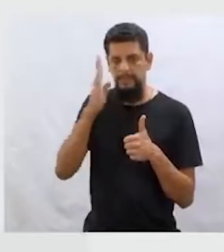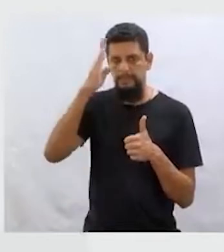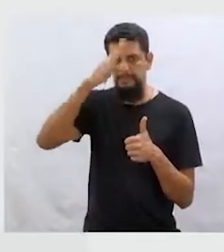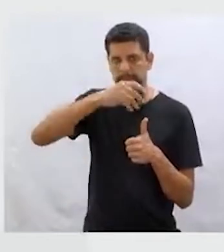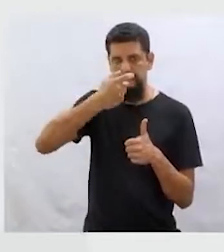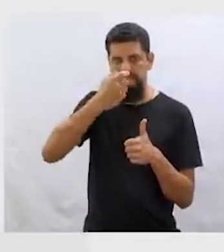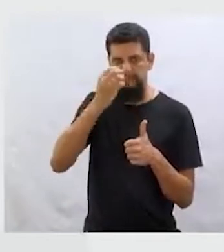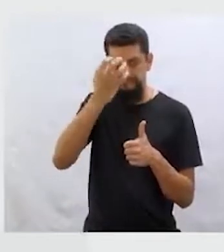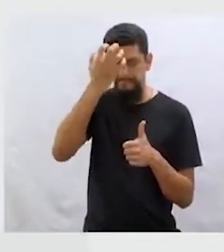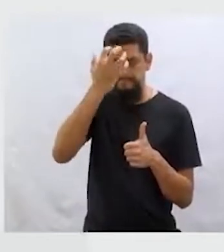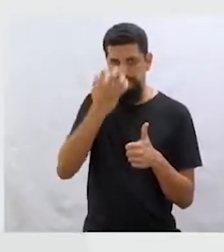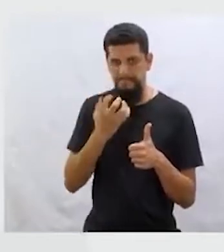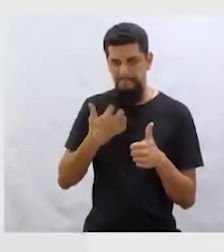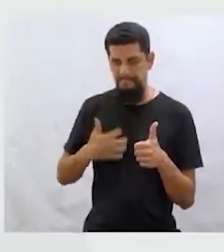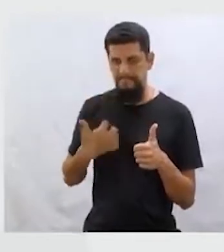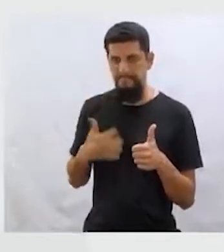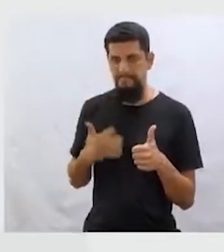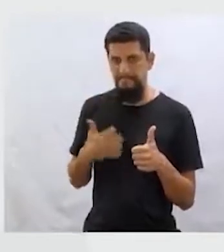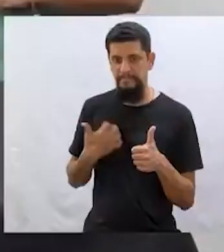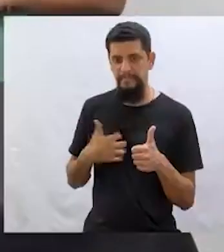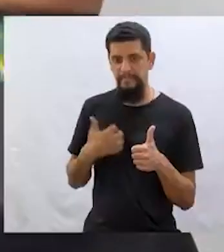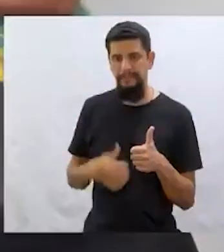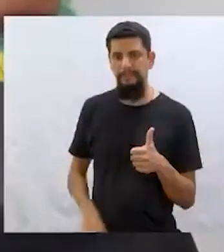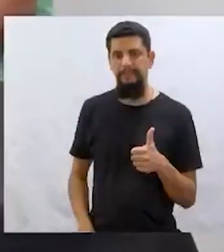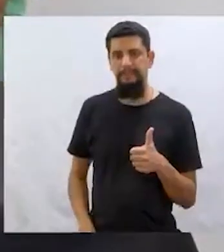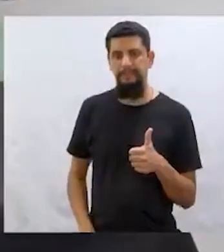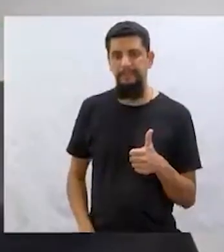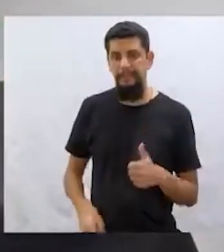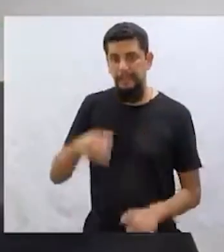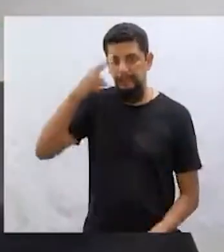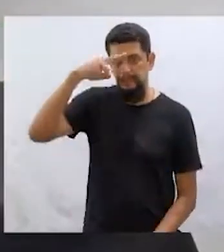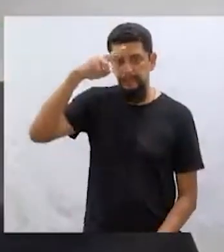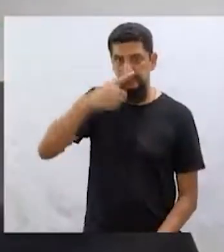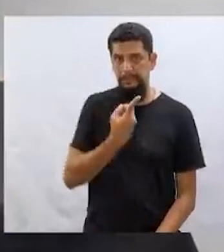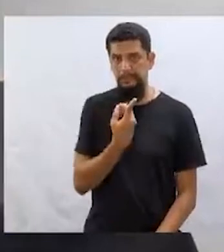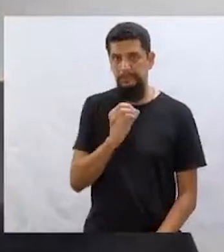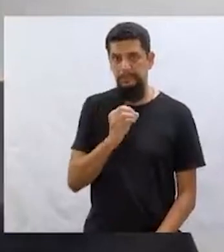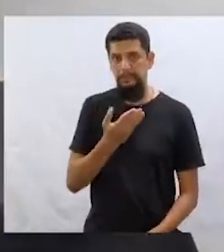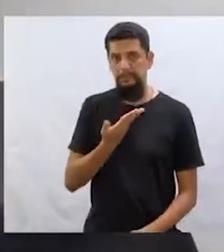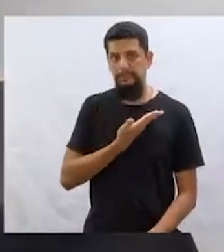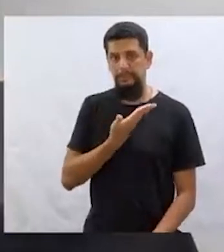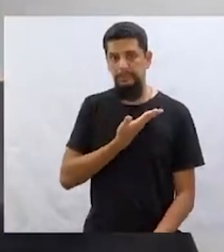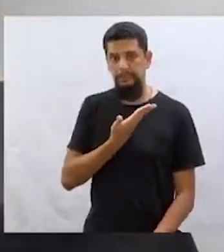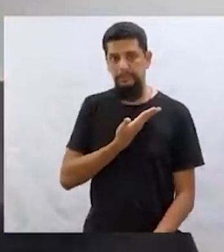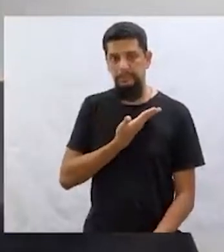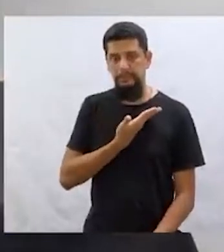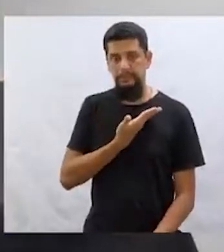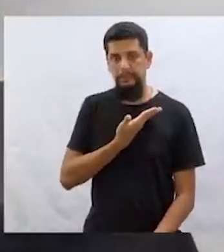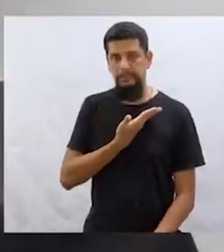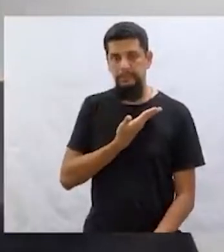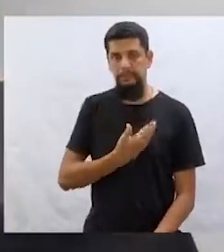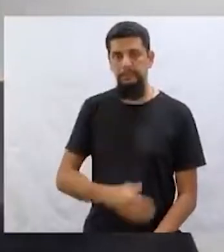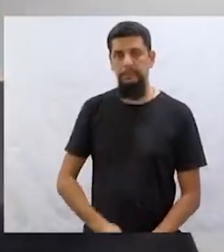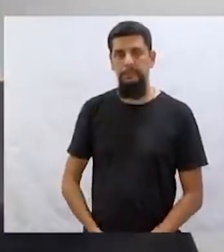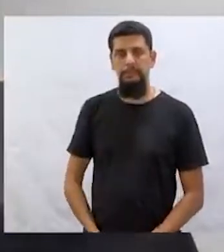bem bravo, né? Exatamente, conforme lá a nossa história dos 10 amigos. E nós temos ele aqui? Temos sim.